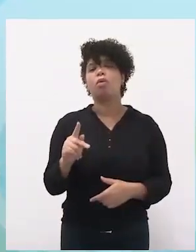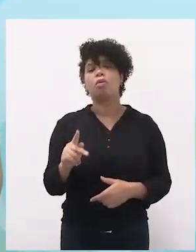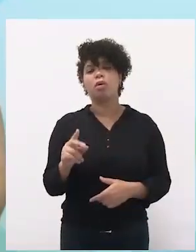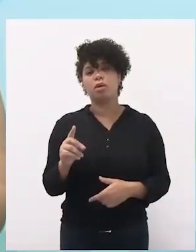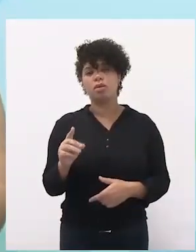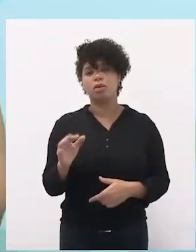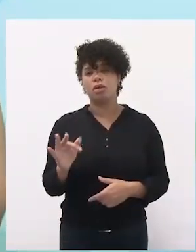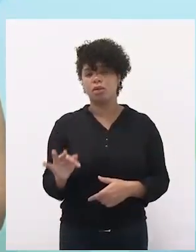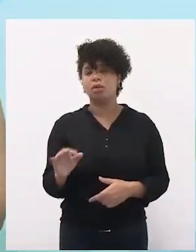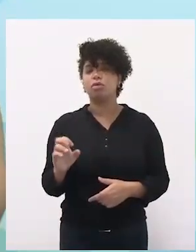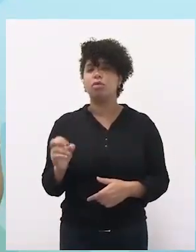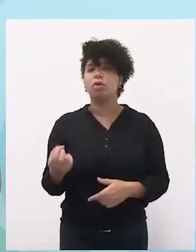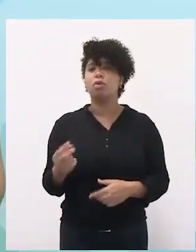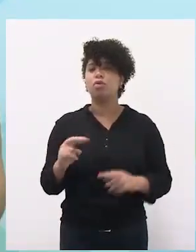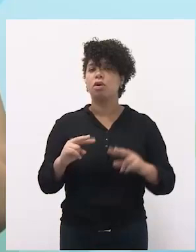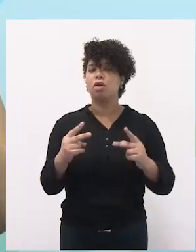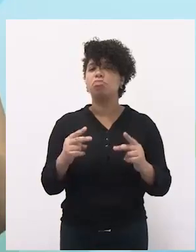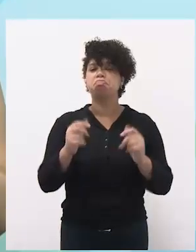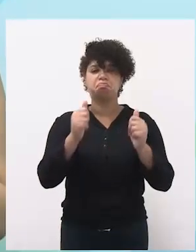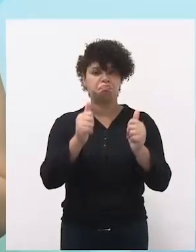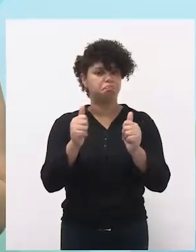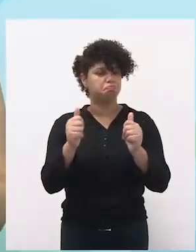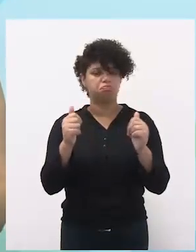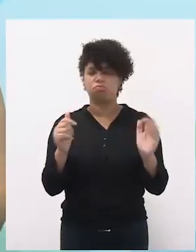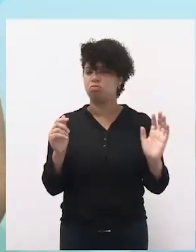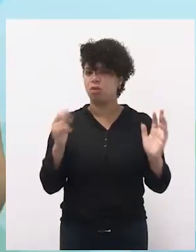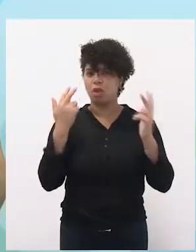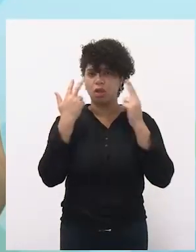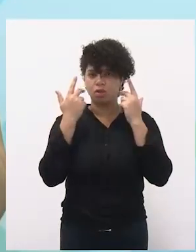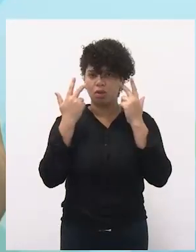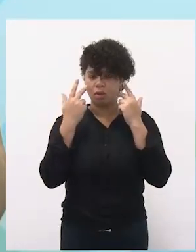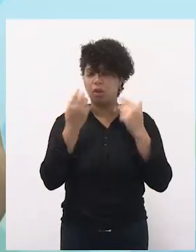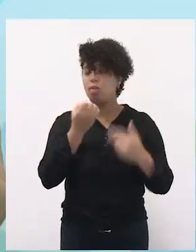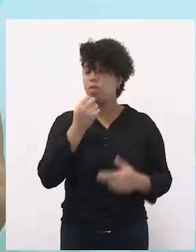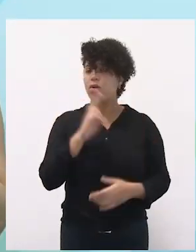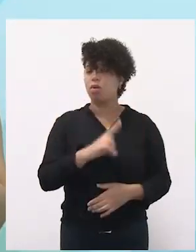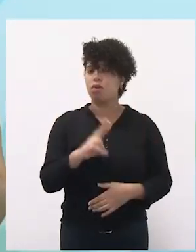link, ótimo. Eu acho que a gente tem que utilizar mesmo, os